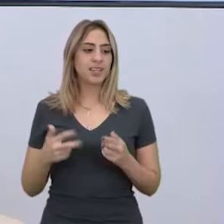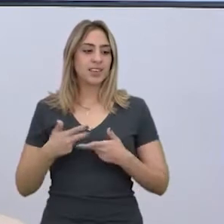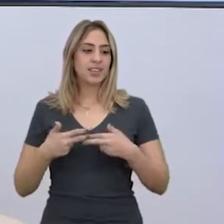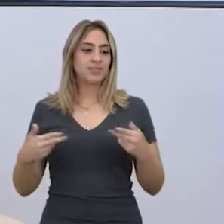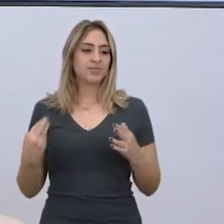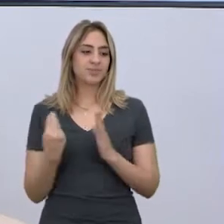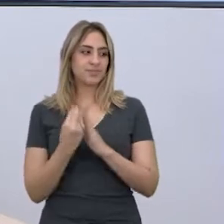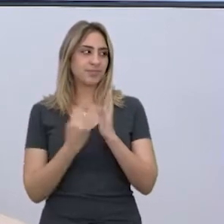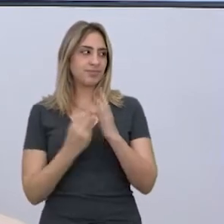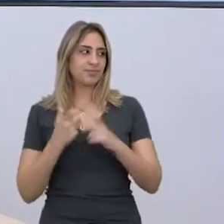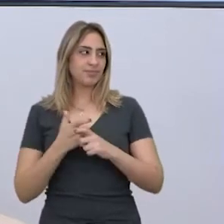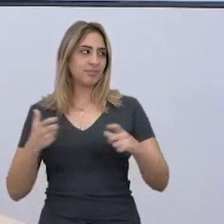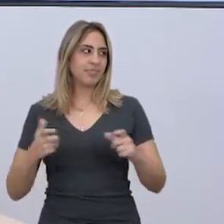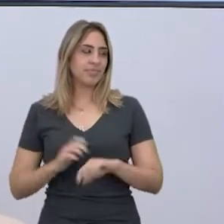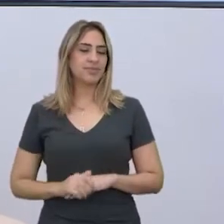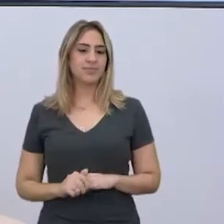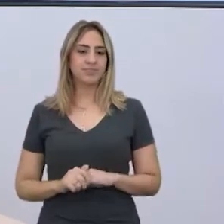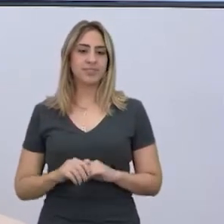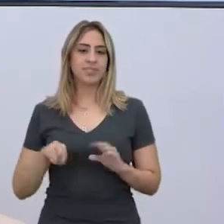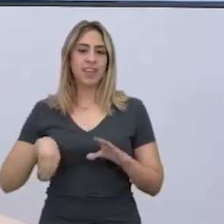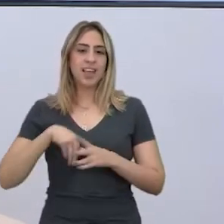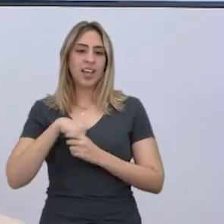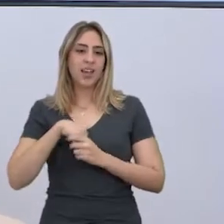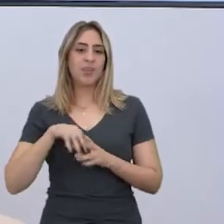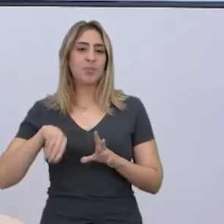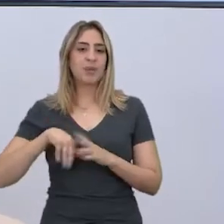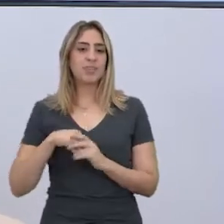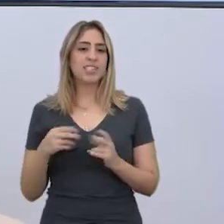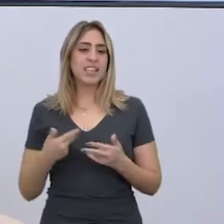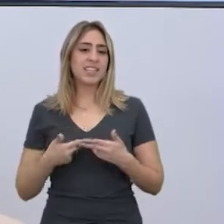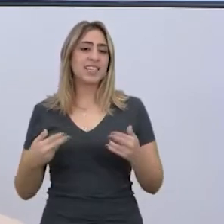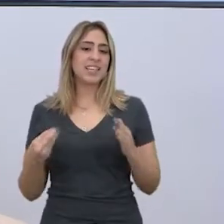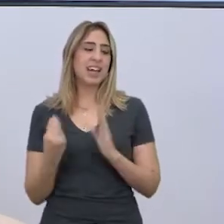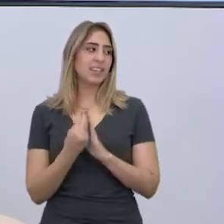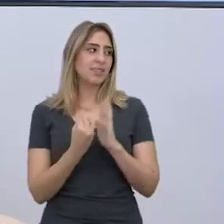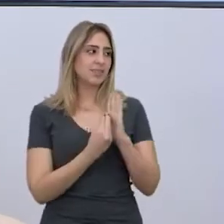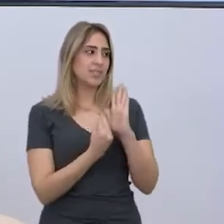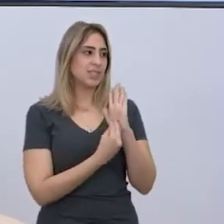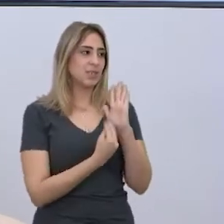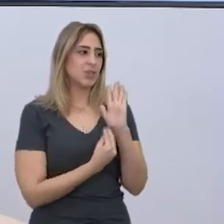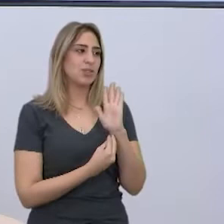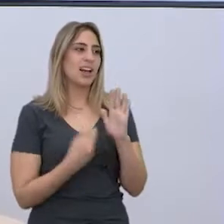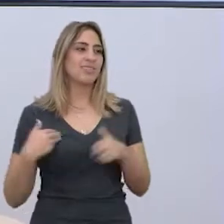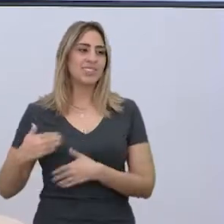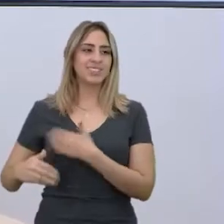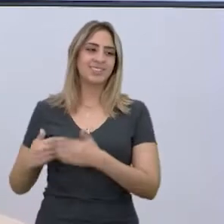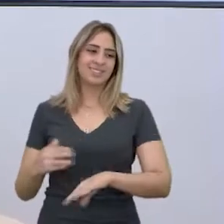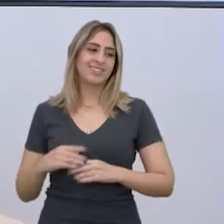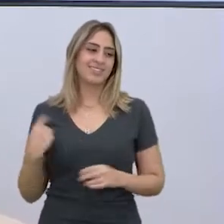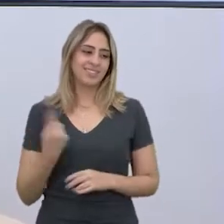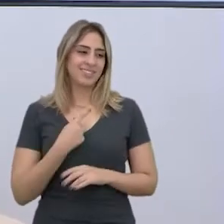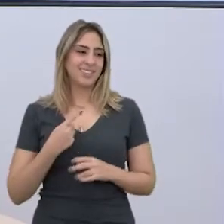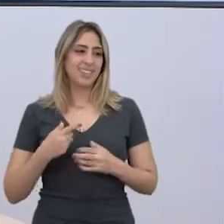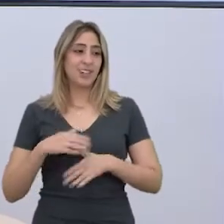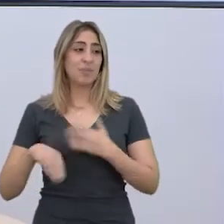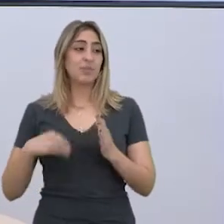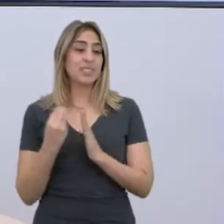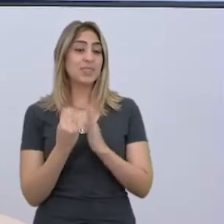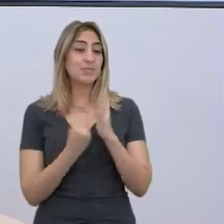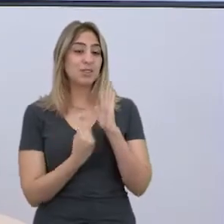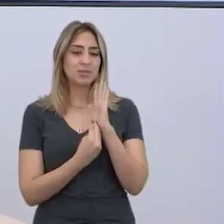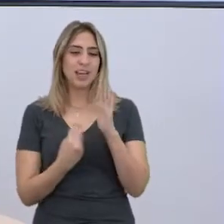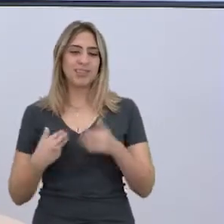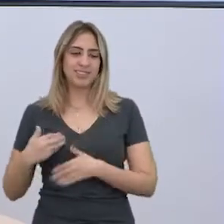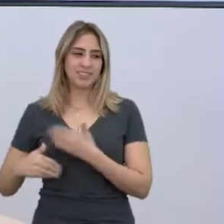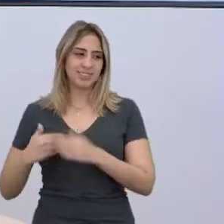uma festa grande, e tipo, mano, muito grande, e uma festa que só atende a um público sertanejo, com coisas assim muito